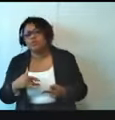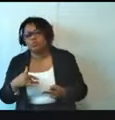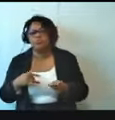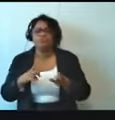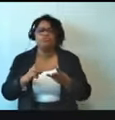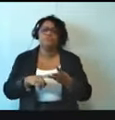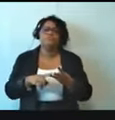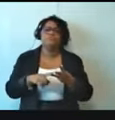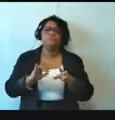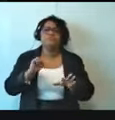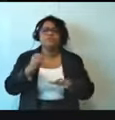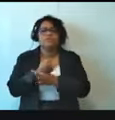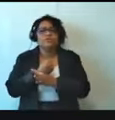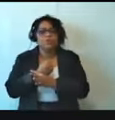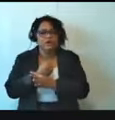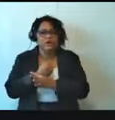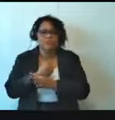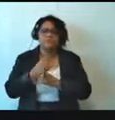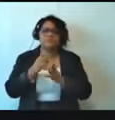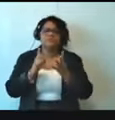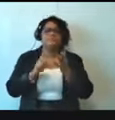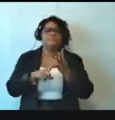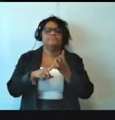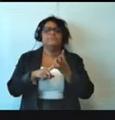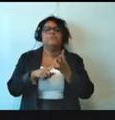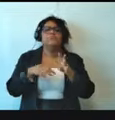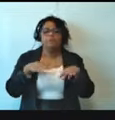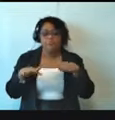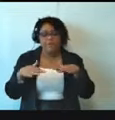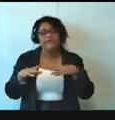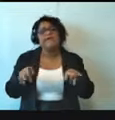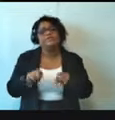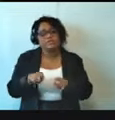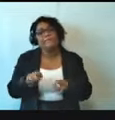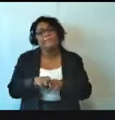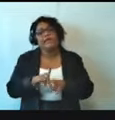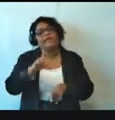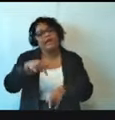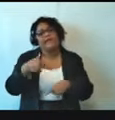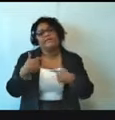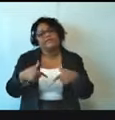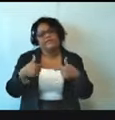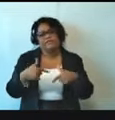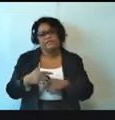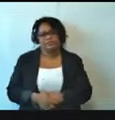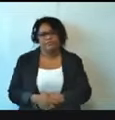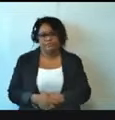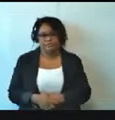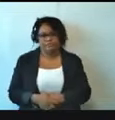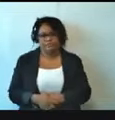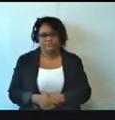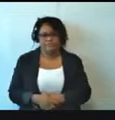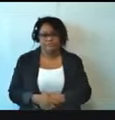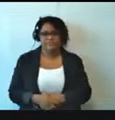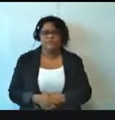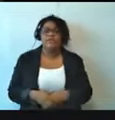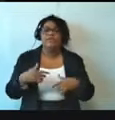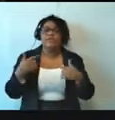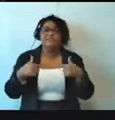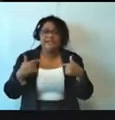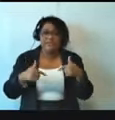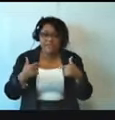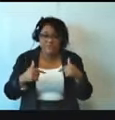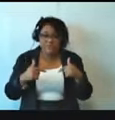pública é um serviço, mobilidade é um serviço. E como tal, você tem que atender